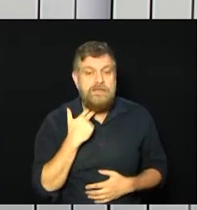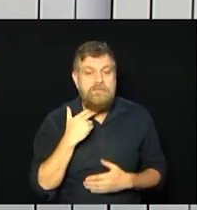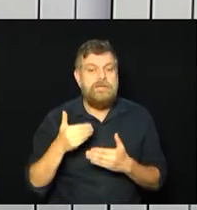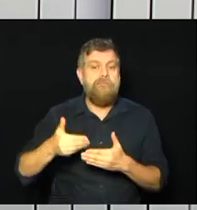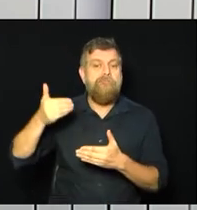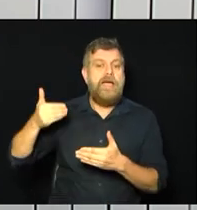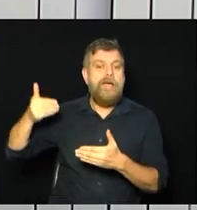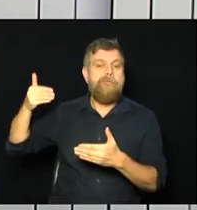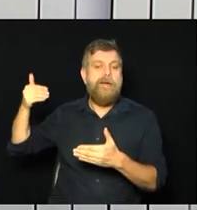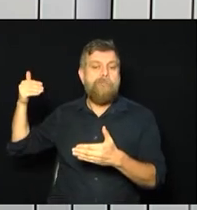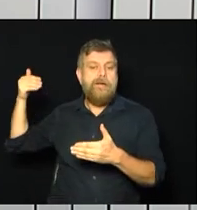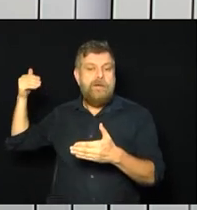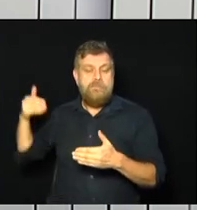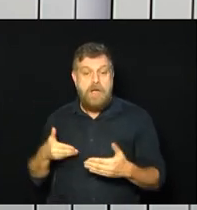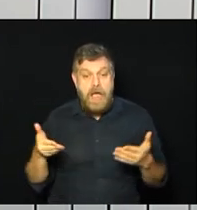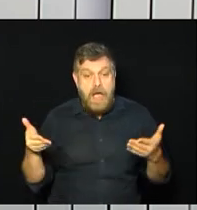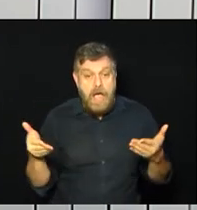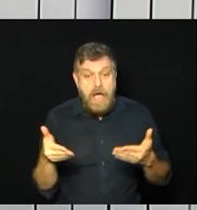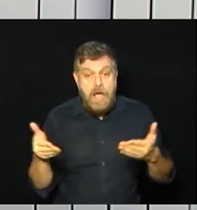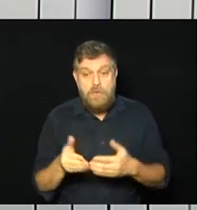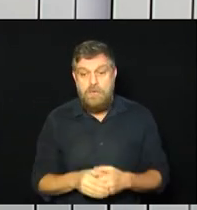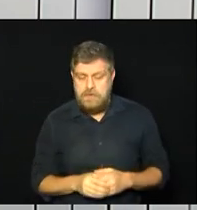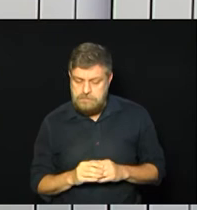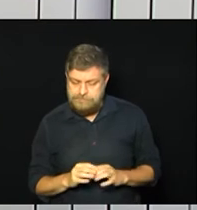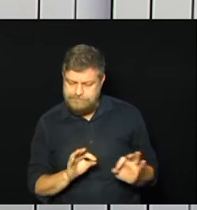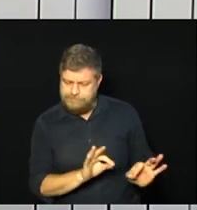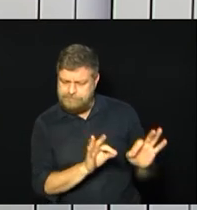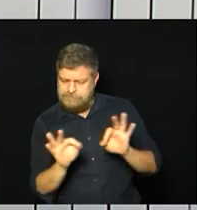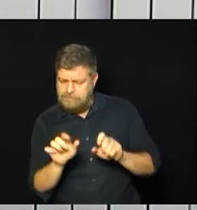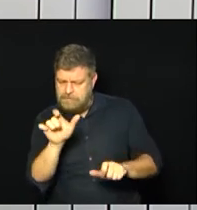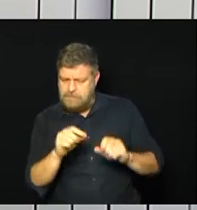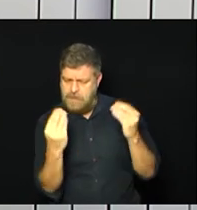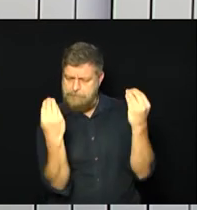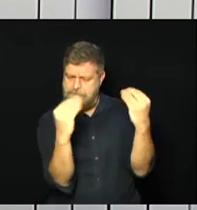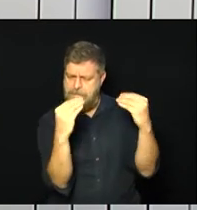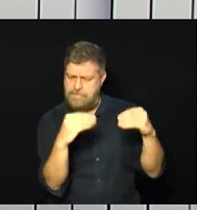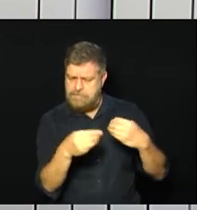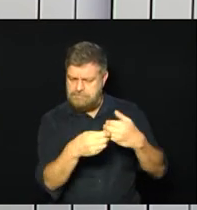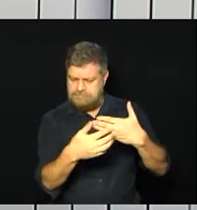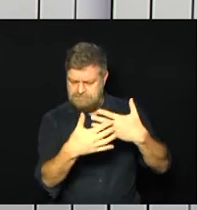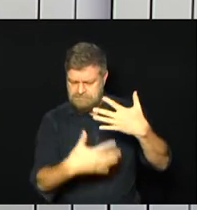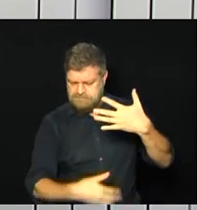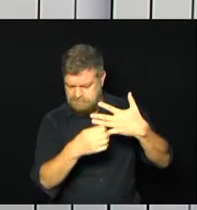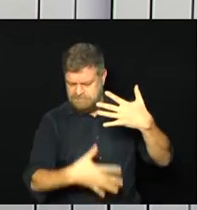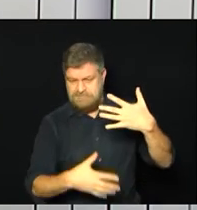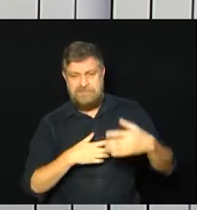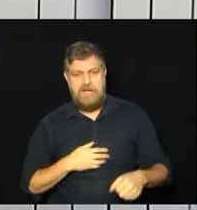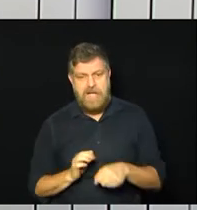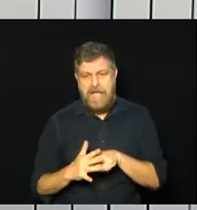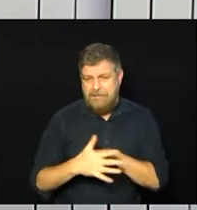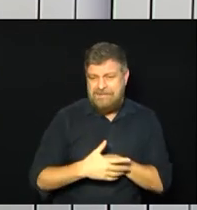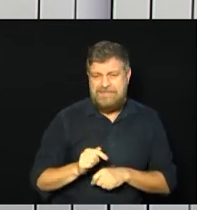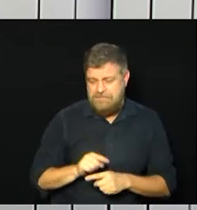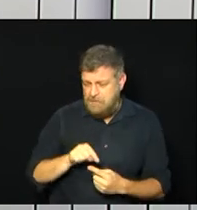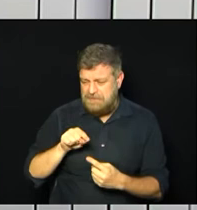aquele passado. E agora, recentemente, eu tenho acompanhado algumas pessoas dizerem que a pandemia ela só veio para trazer o caos,